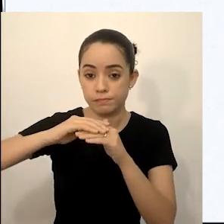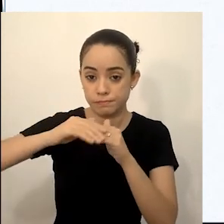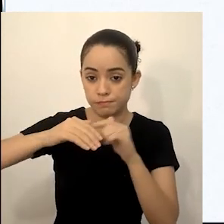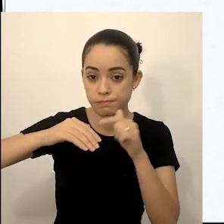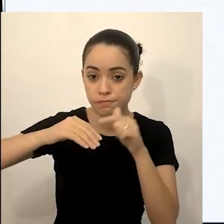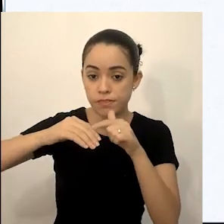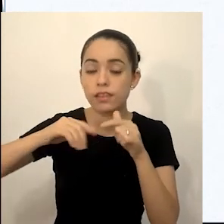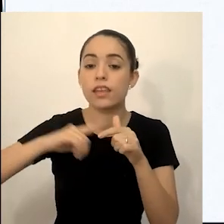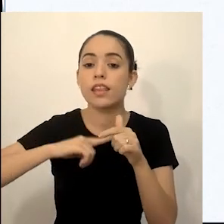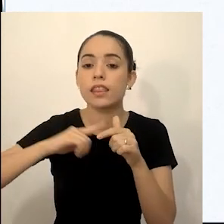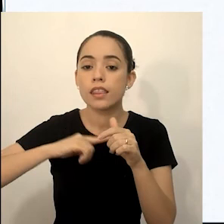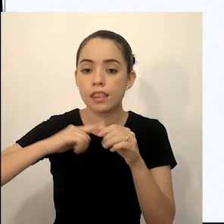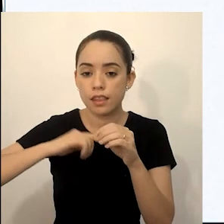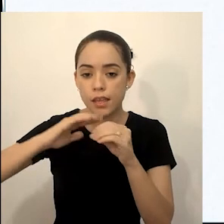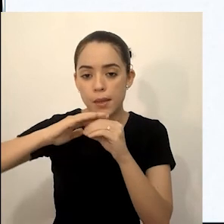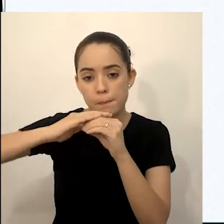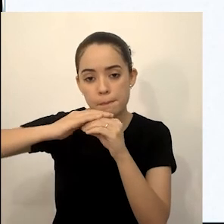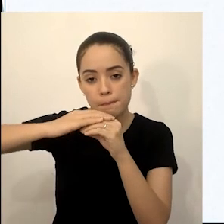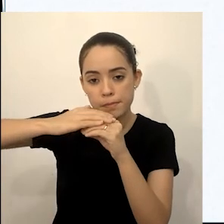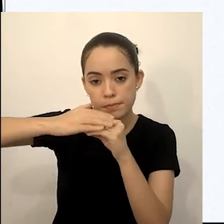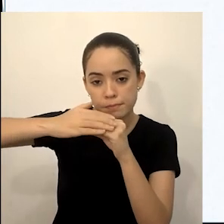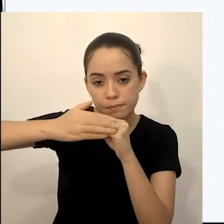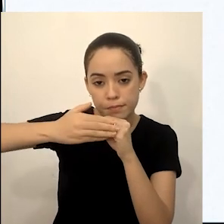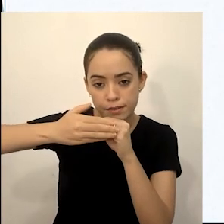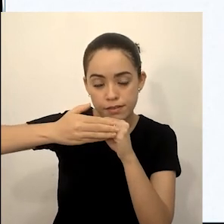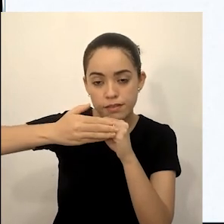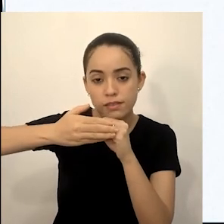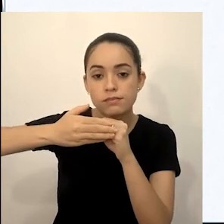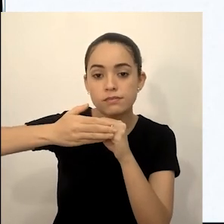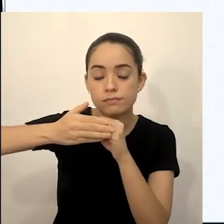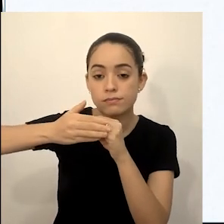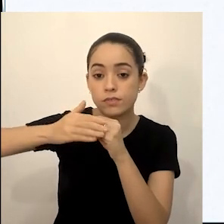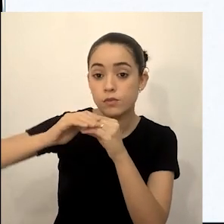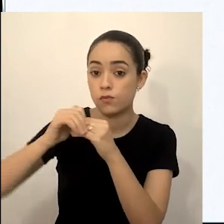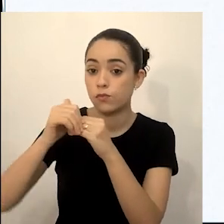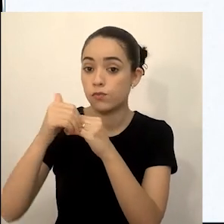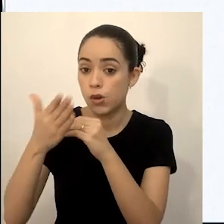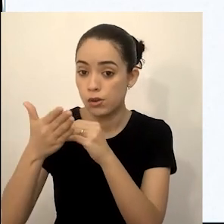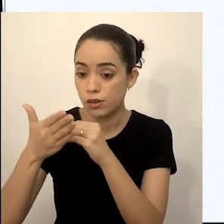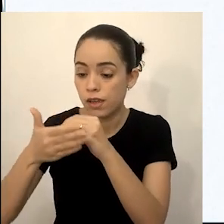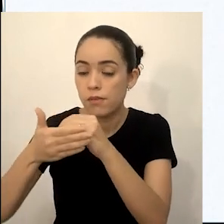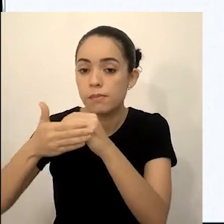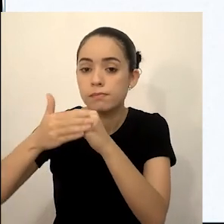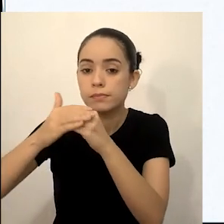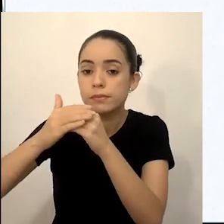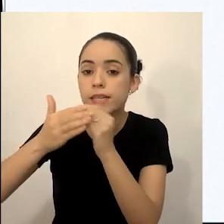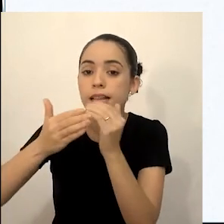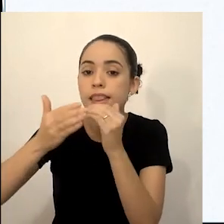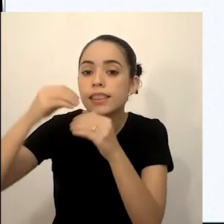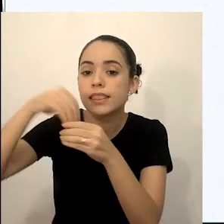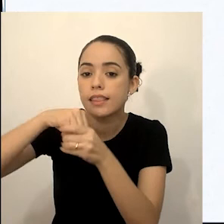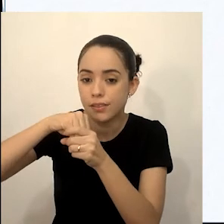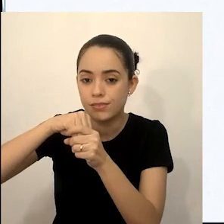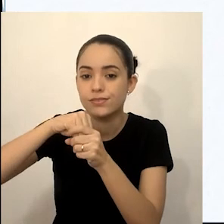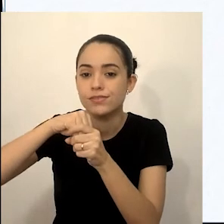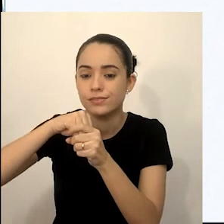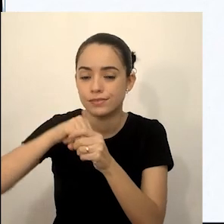O acrossomo contém uma membrana externa e uma membrana